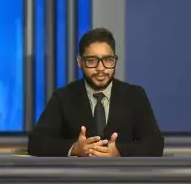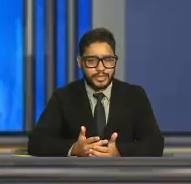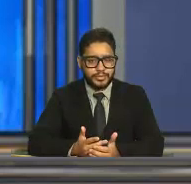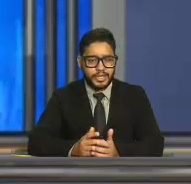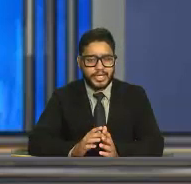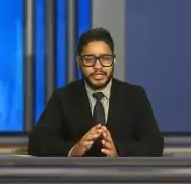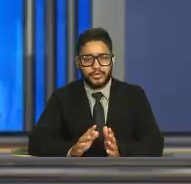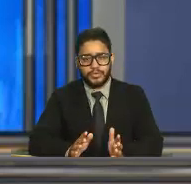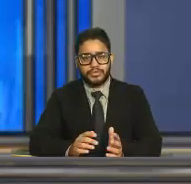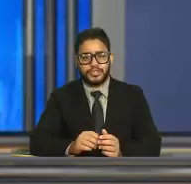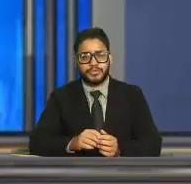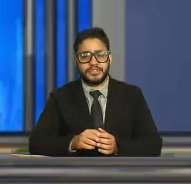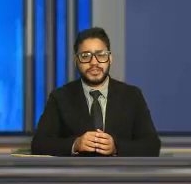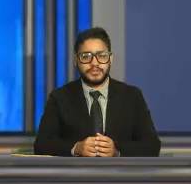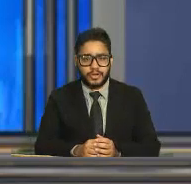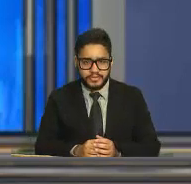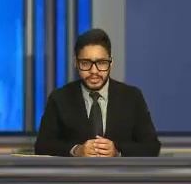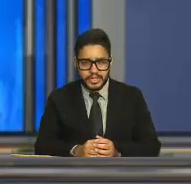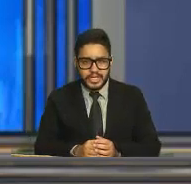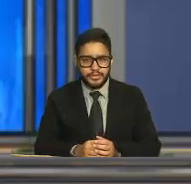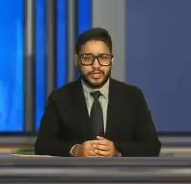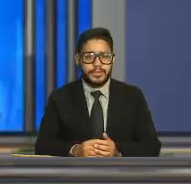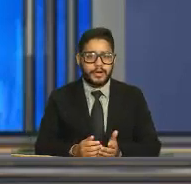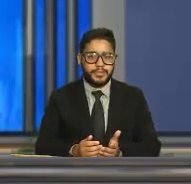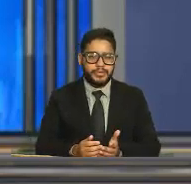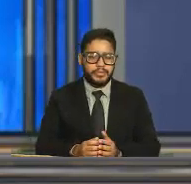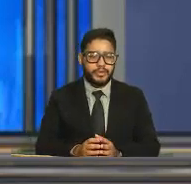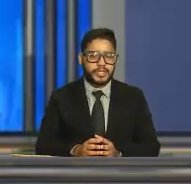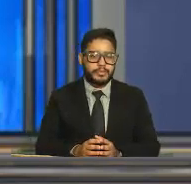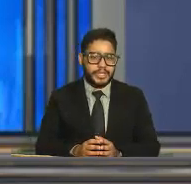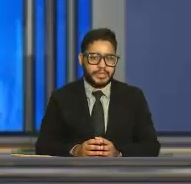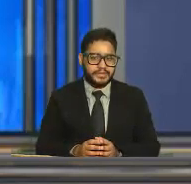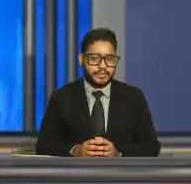tablet, computador e todos os dispositivos móveis. Eu sou Gabriel Pio,